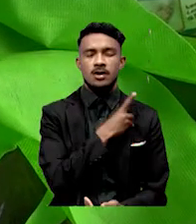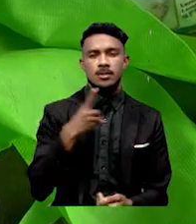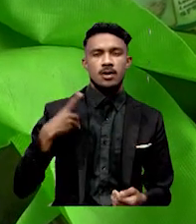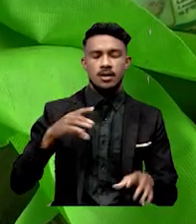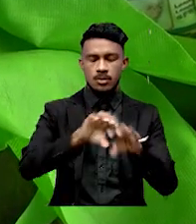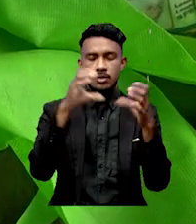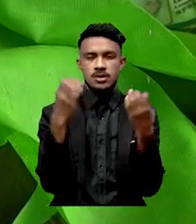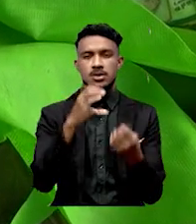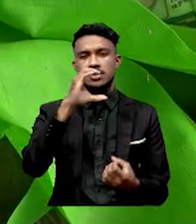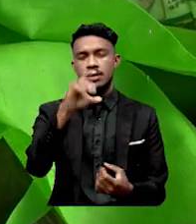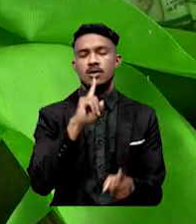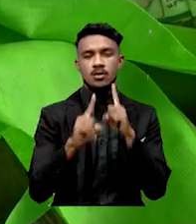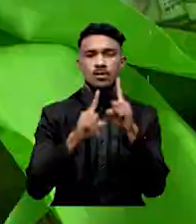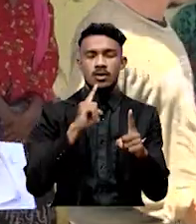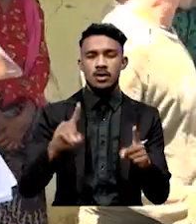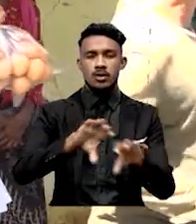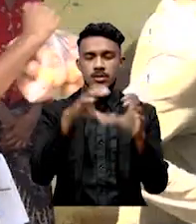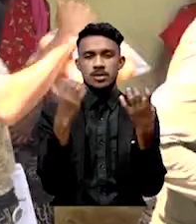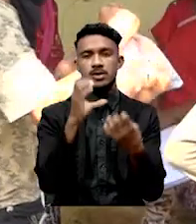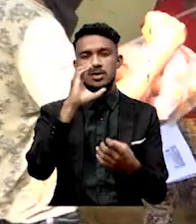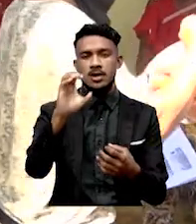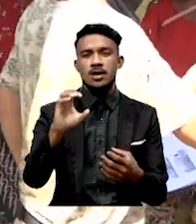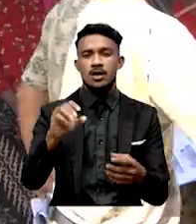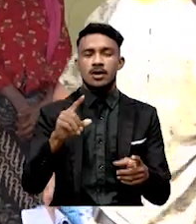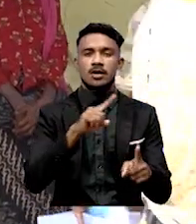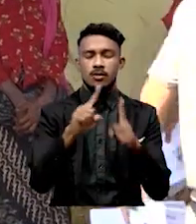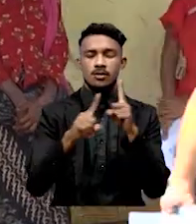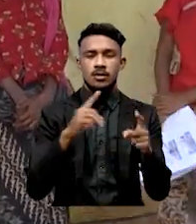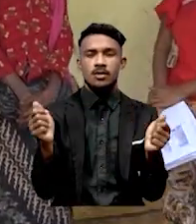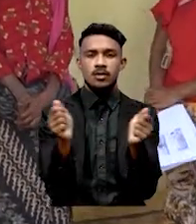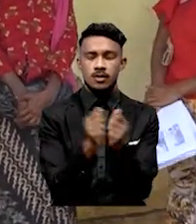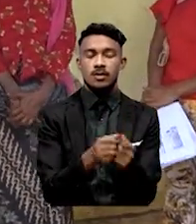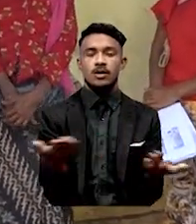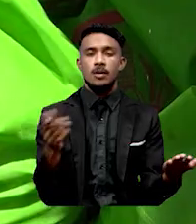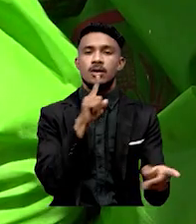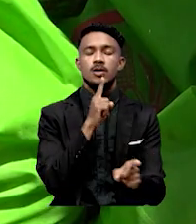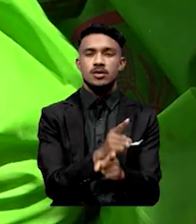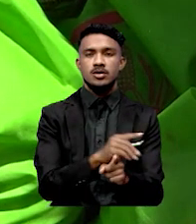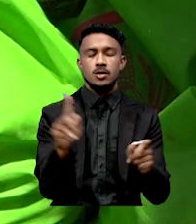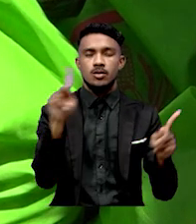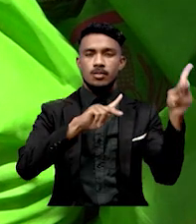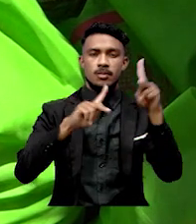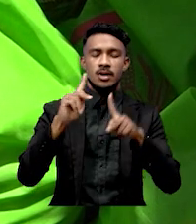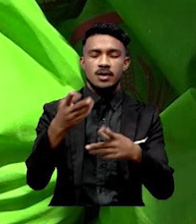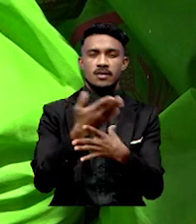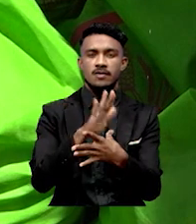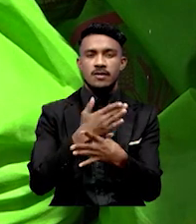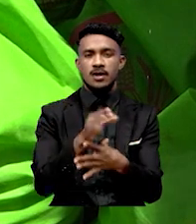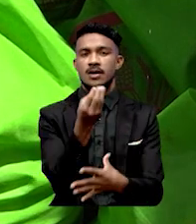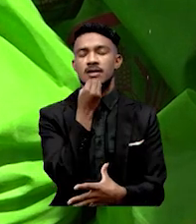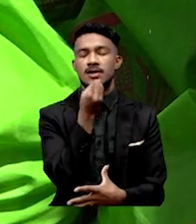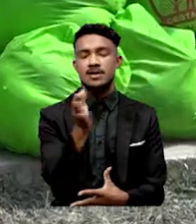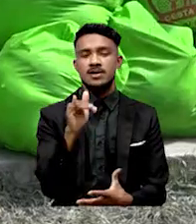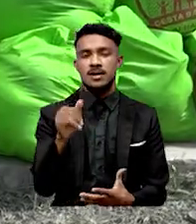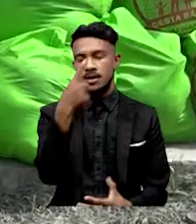CN afirma, Comissão CC Halo confirmação o serve, com a Estatuto Companhia Distribuidor Cesta Básica Sira.